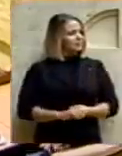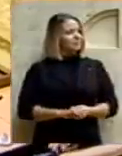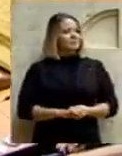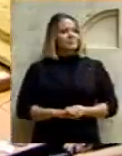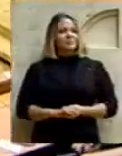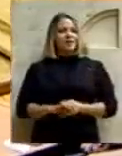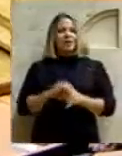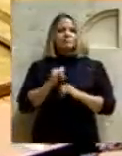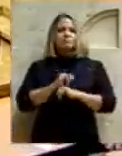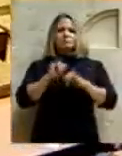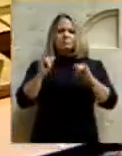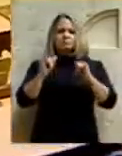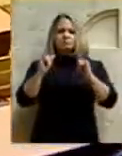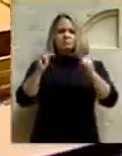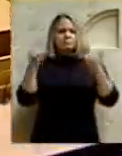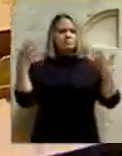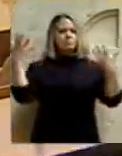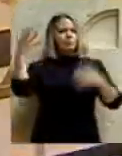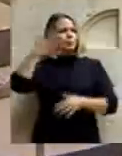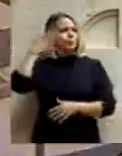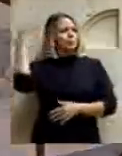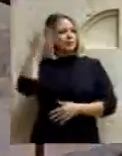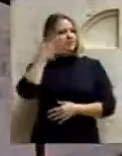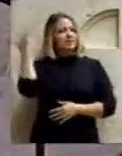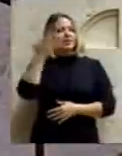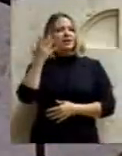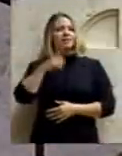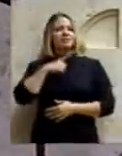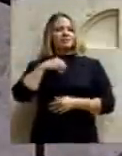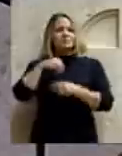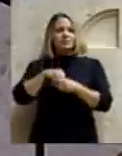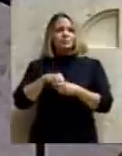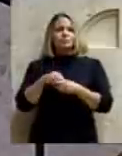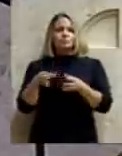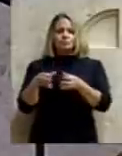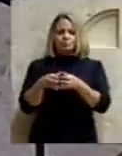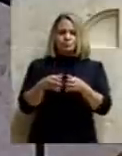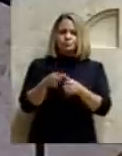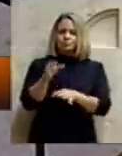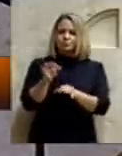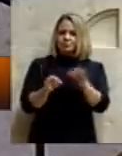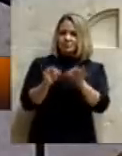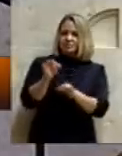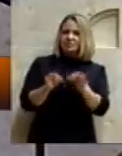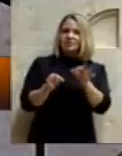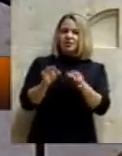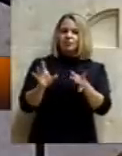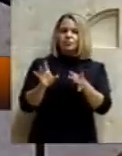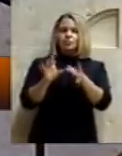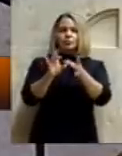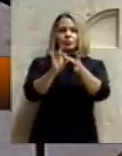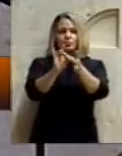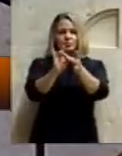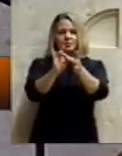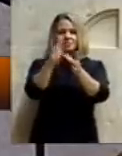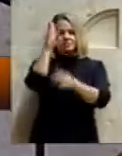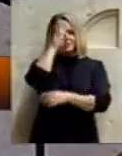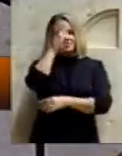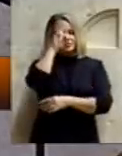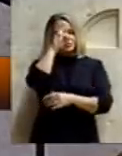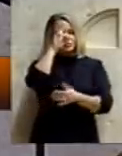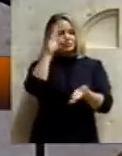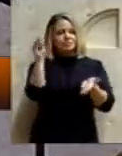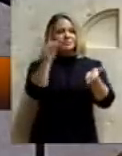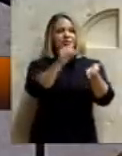Os discursos ora proferidos que honram o Poder Judiciário da Nação integrarão a história e os anais